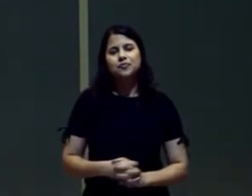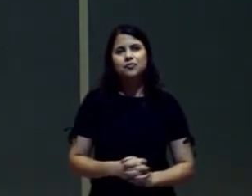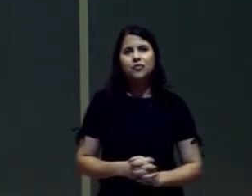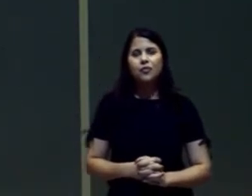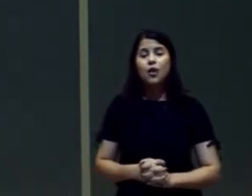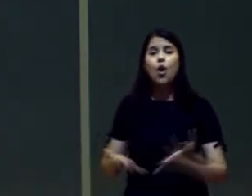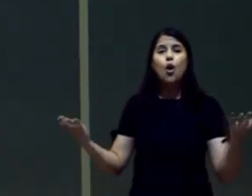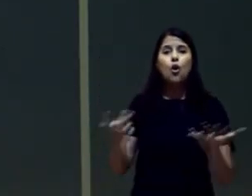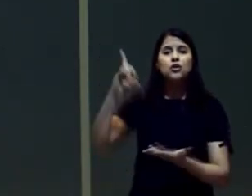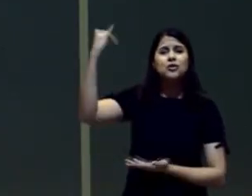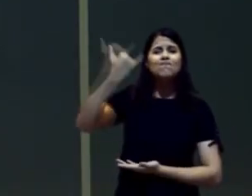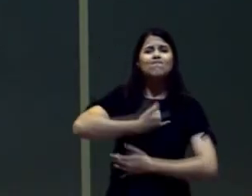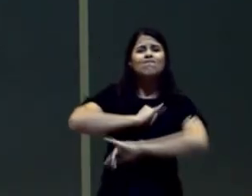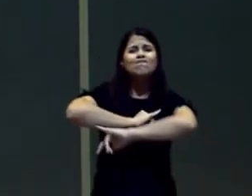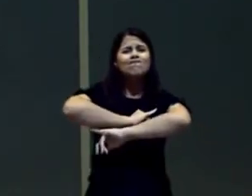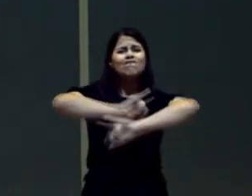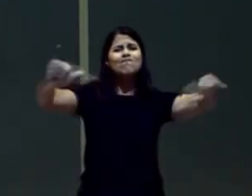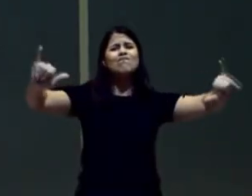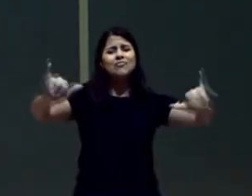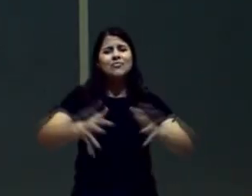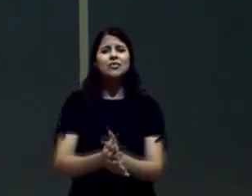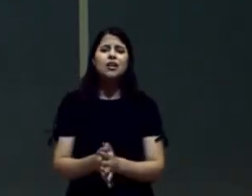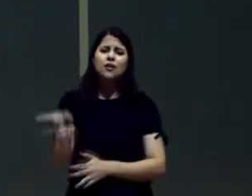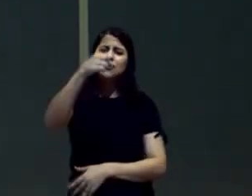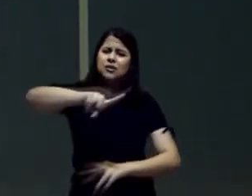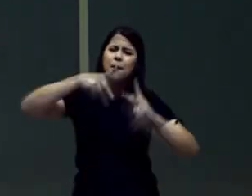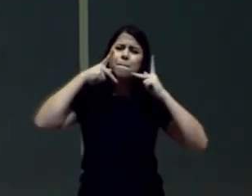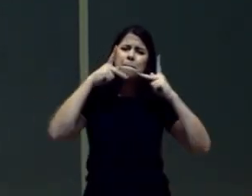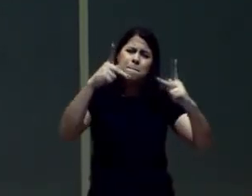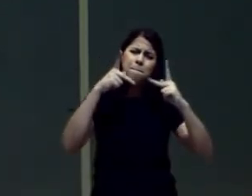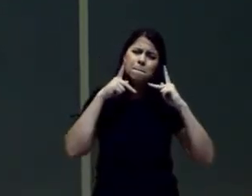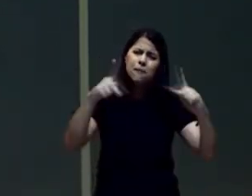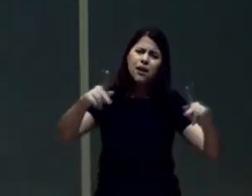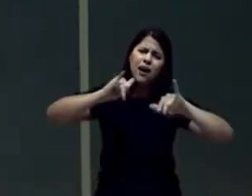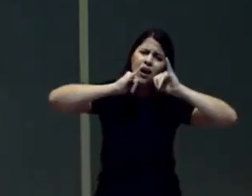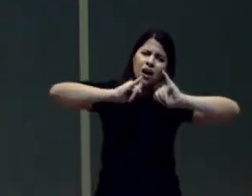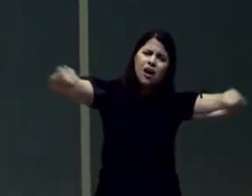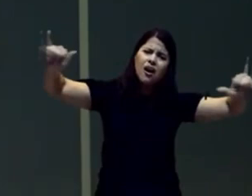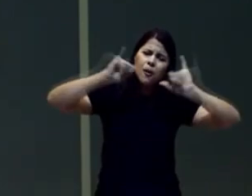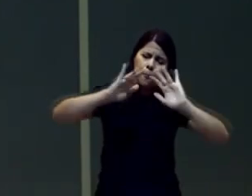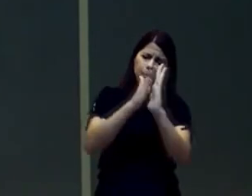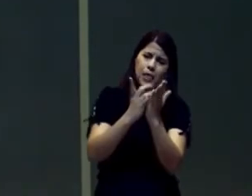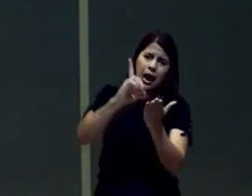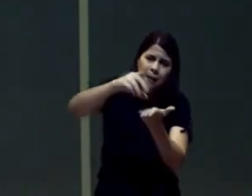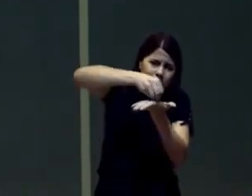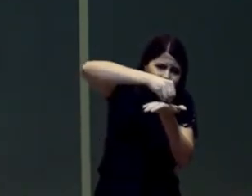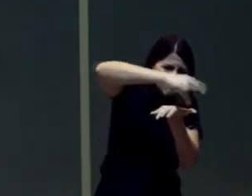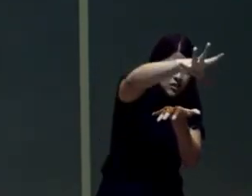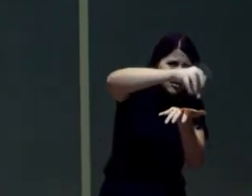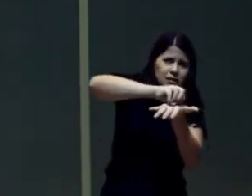Deus está falando comigo nesta noite: pregue a palavra, pregue a palavra.